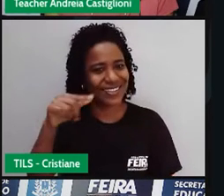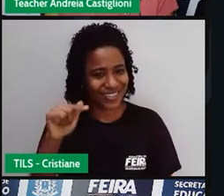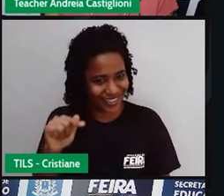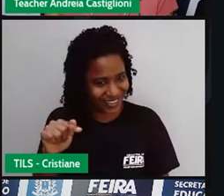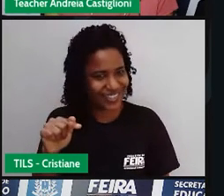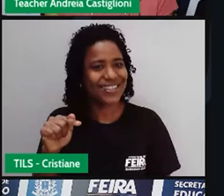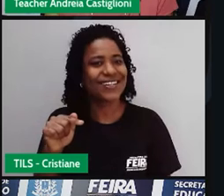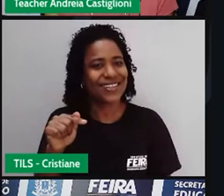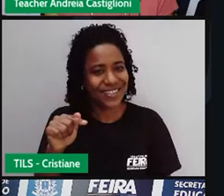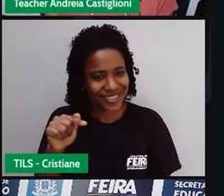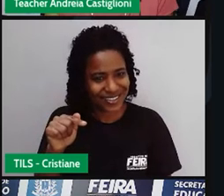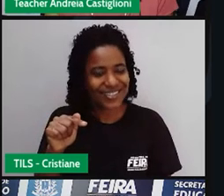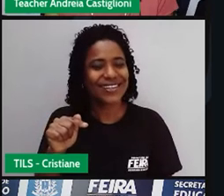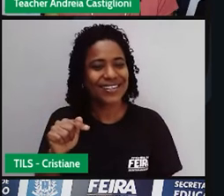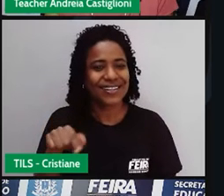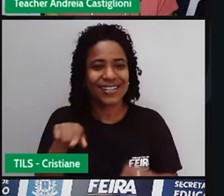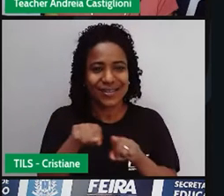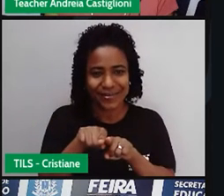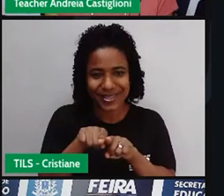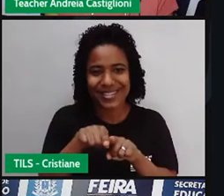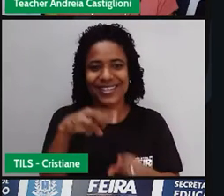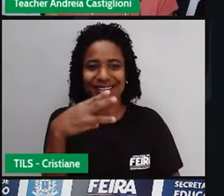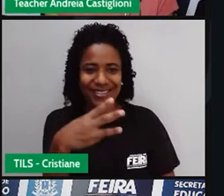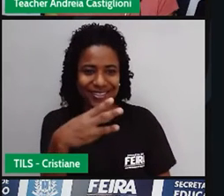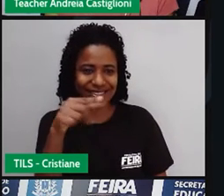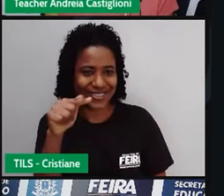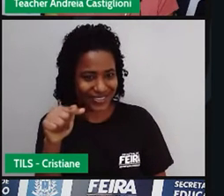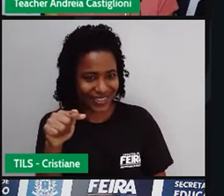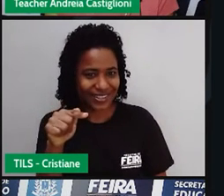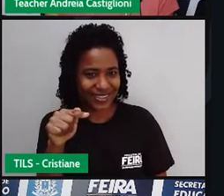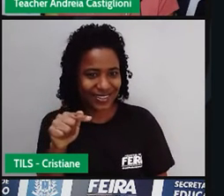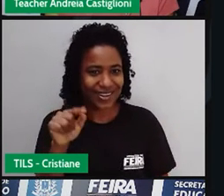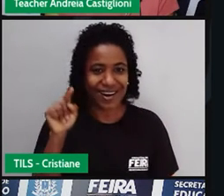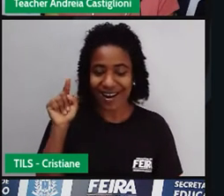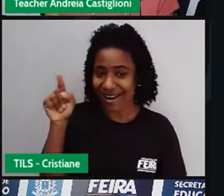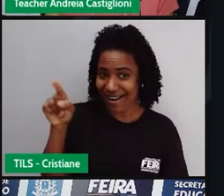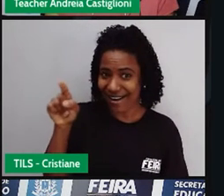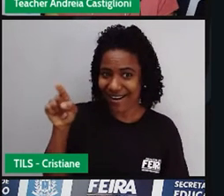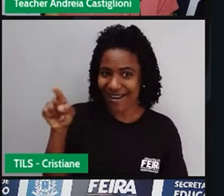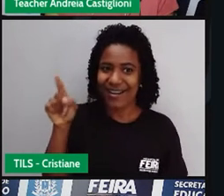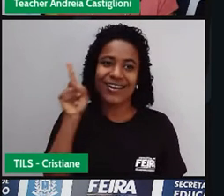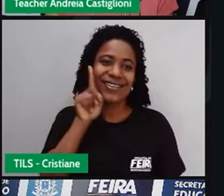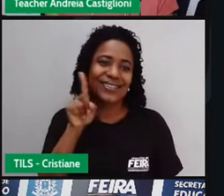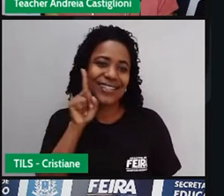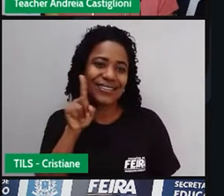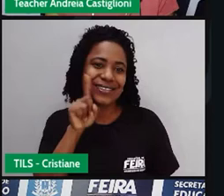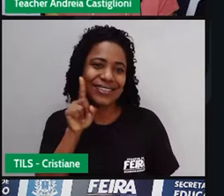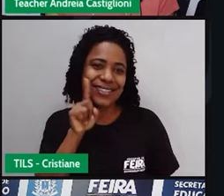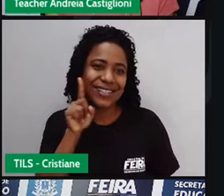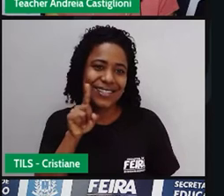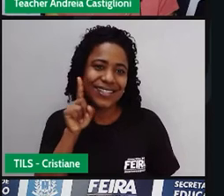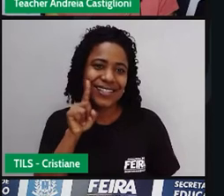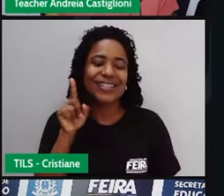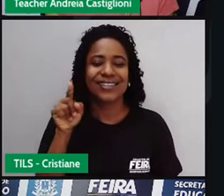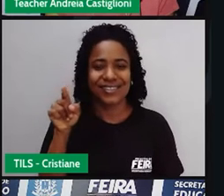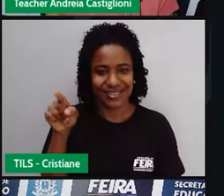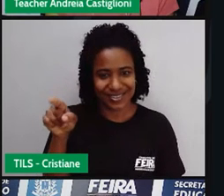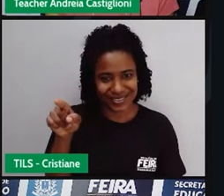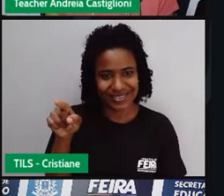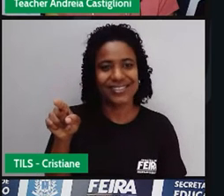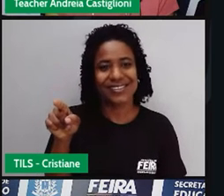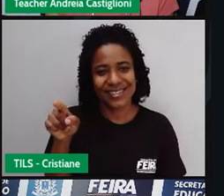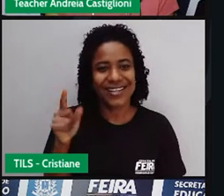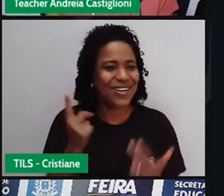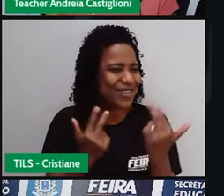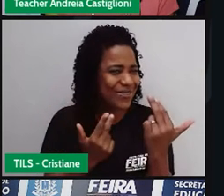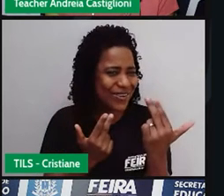o Number Seven nos Estados Unidos ou horta Oriente na Europa porque